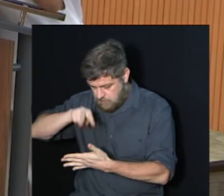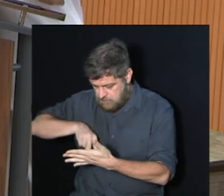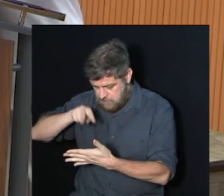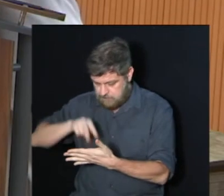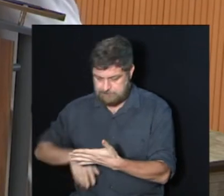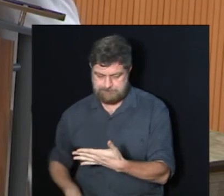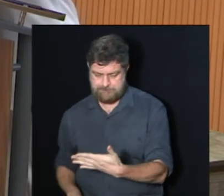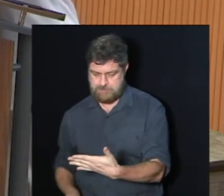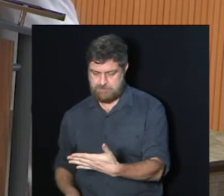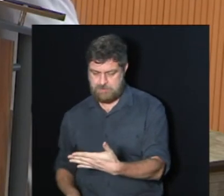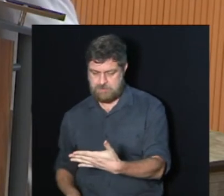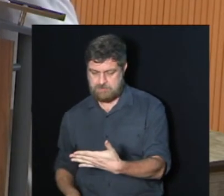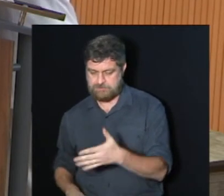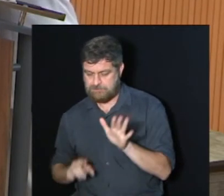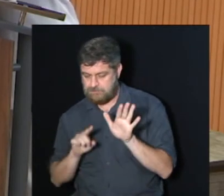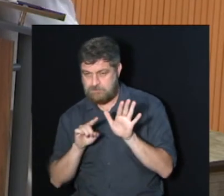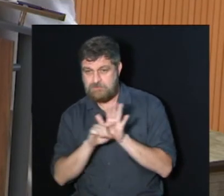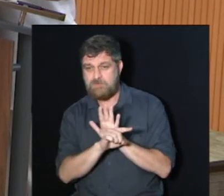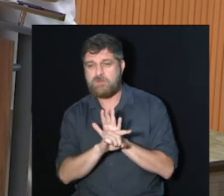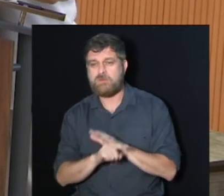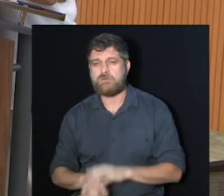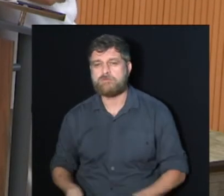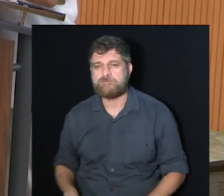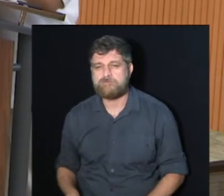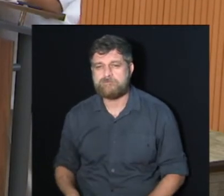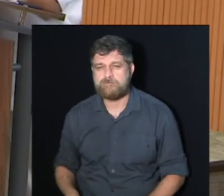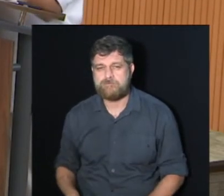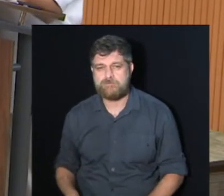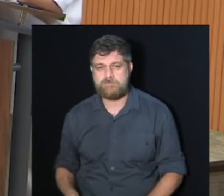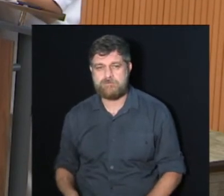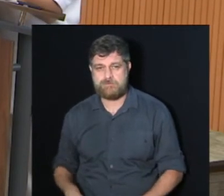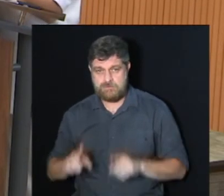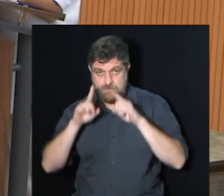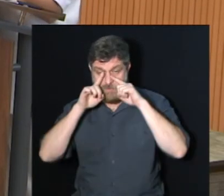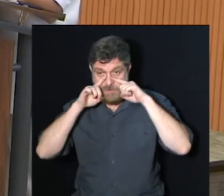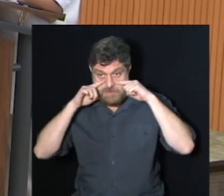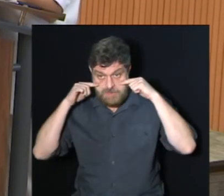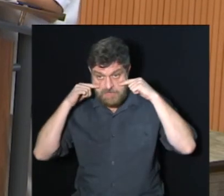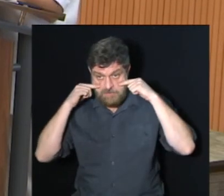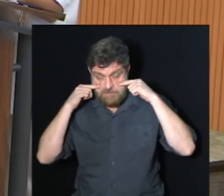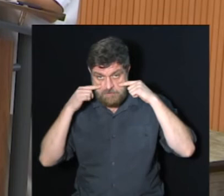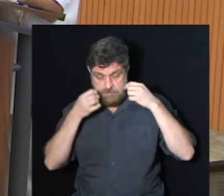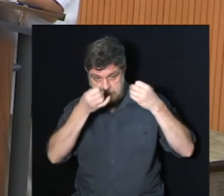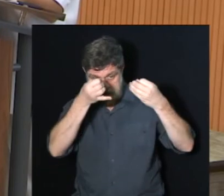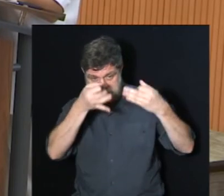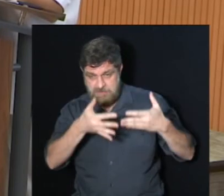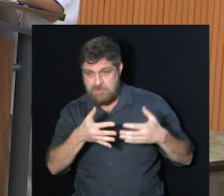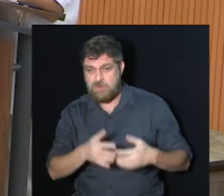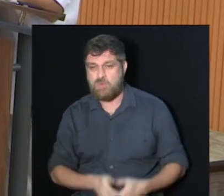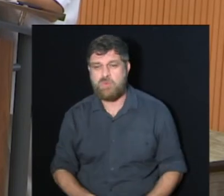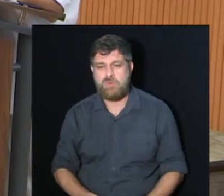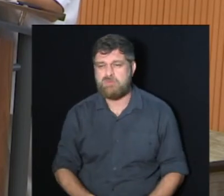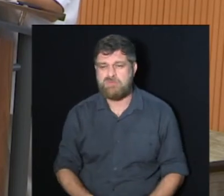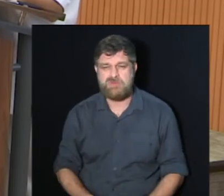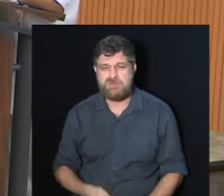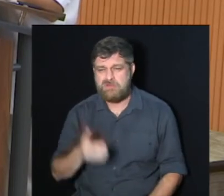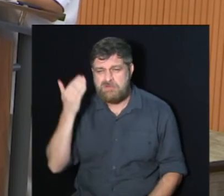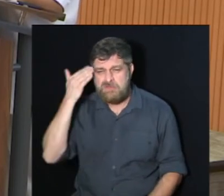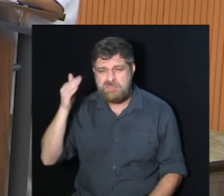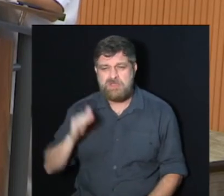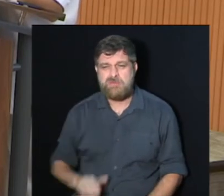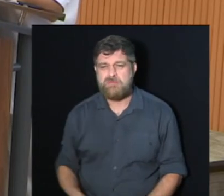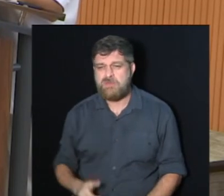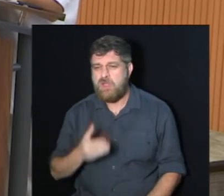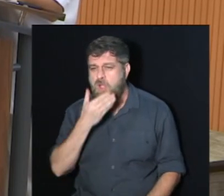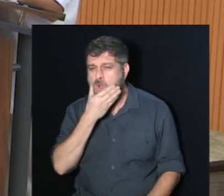Perguntaram sobre... que a senhora falou que não havia ouvido falar sobre violência entre